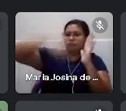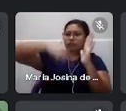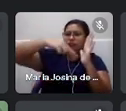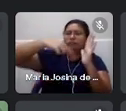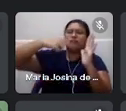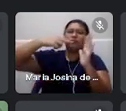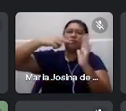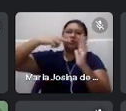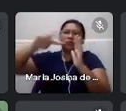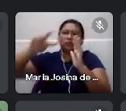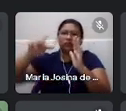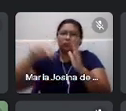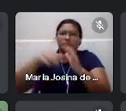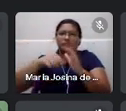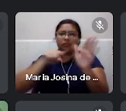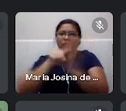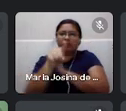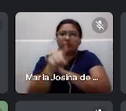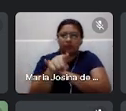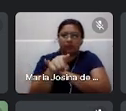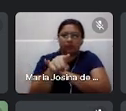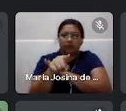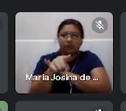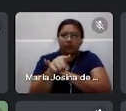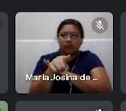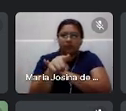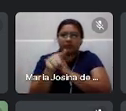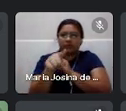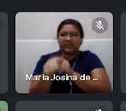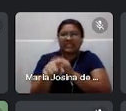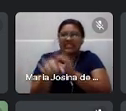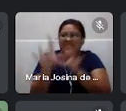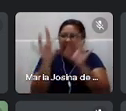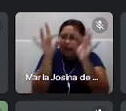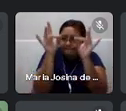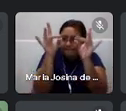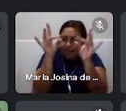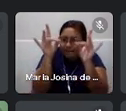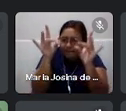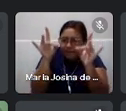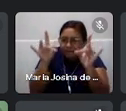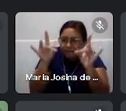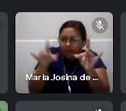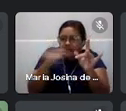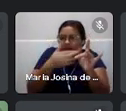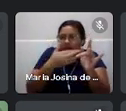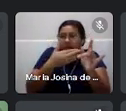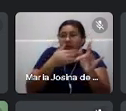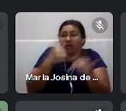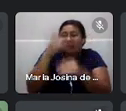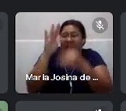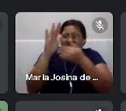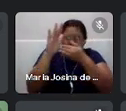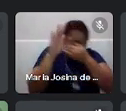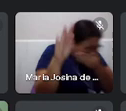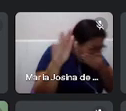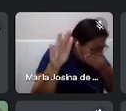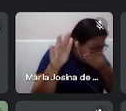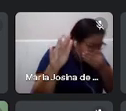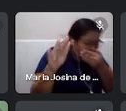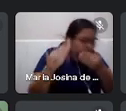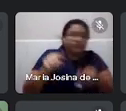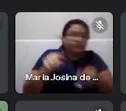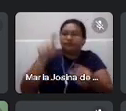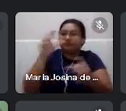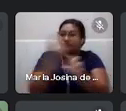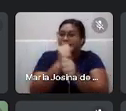uma questão e você pode ser mais meticuloso em fazer a correção e você ter uma nota bem